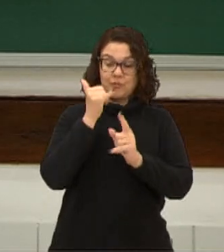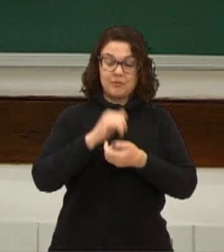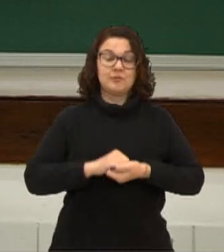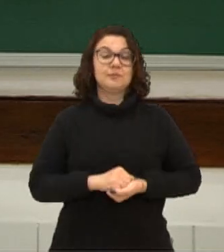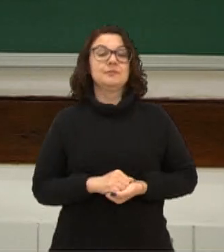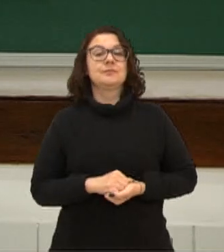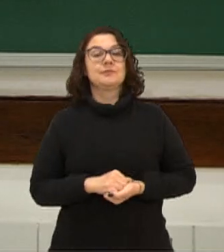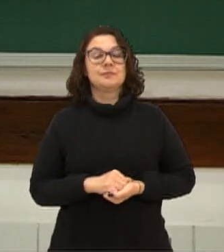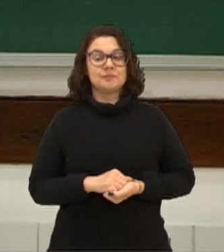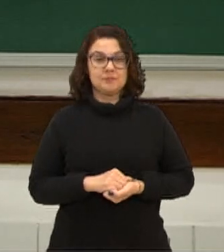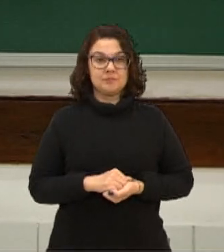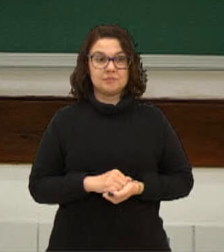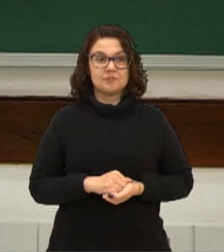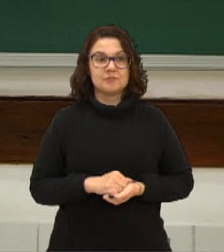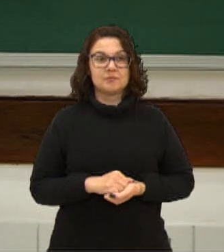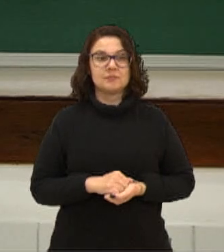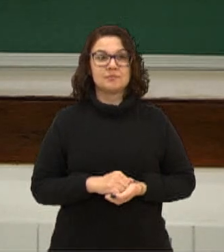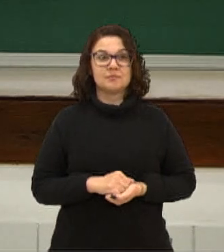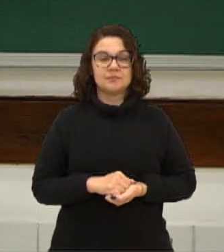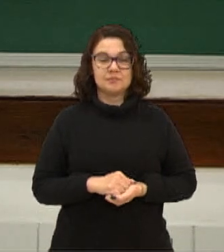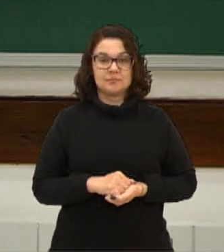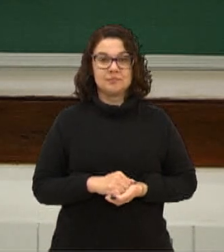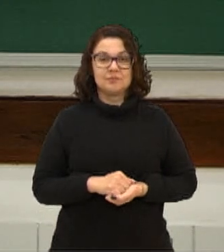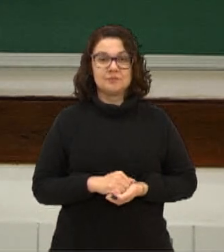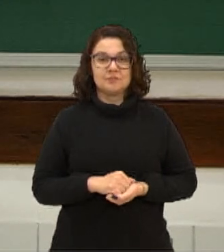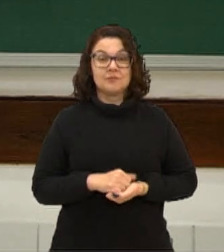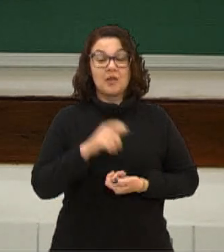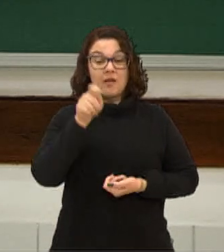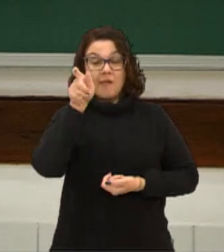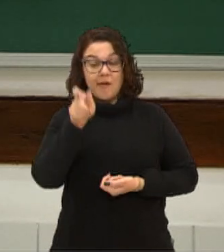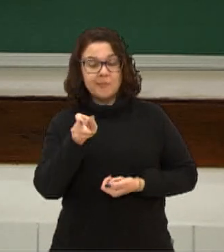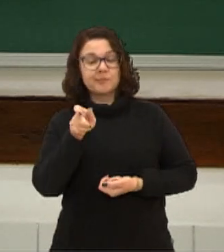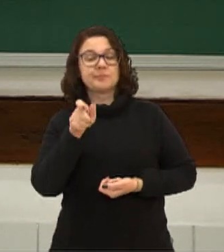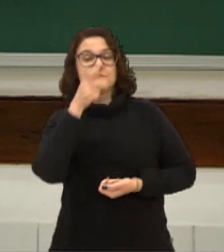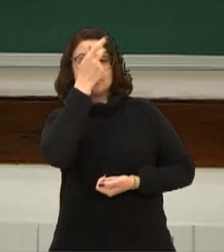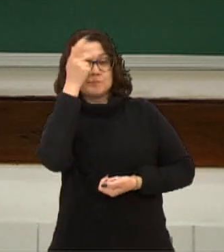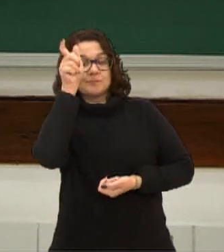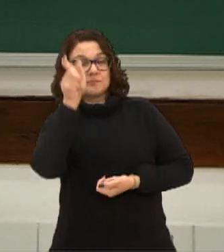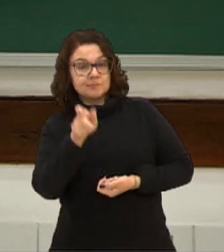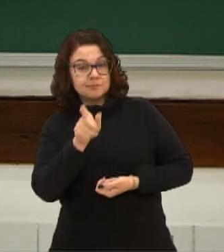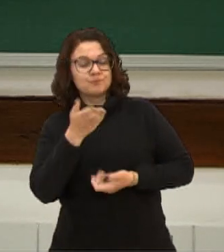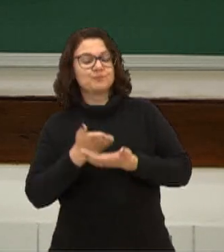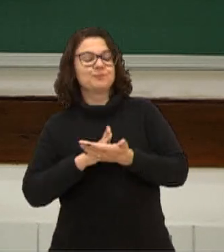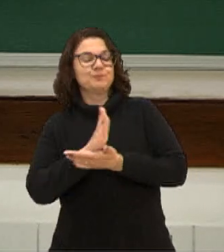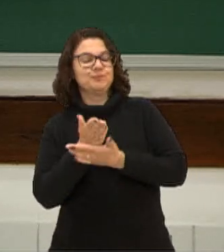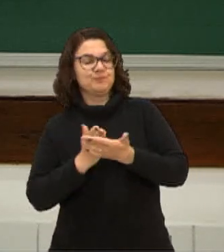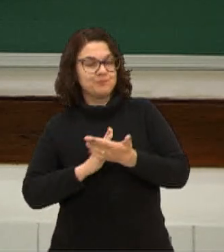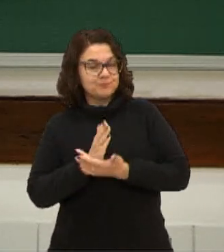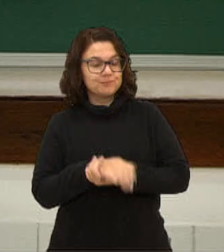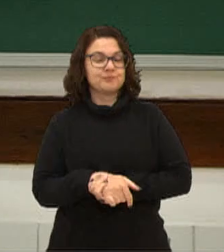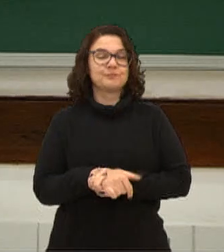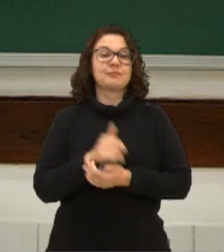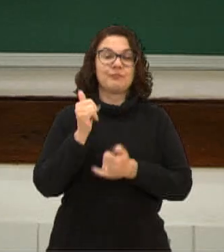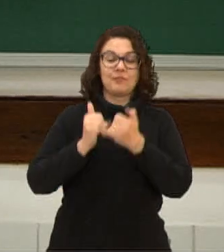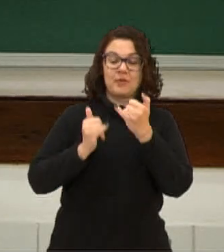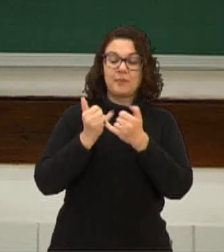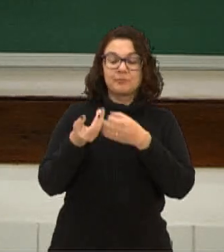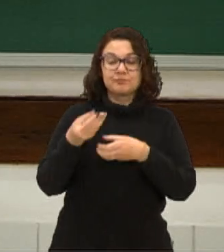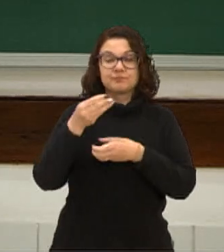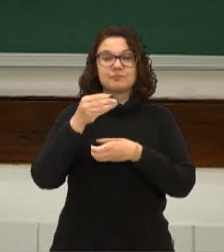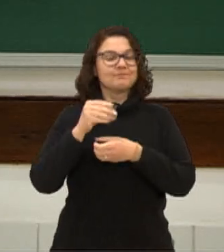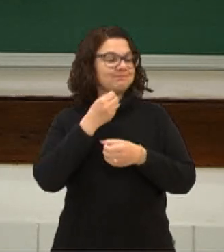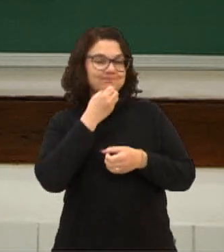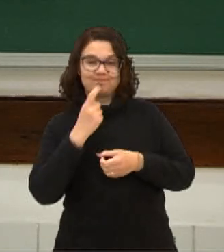de um cuento, que a nossa protagonista vai passar justamente por algumas situações parecidas